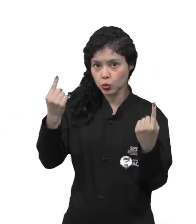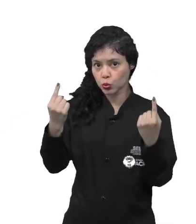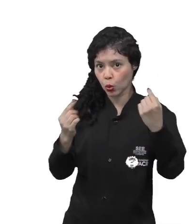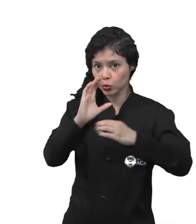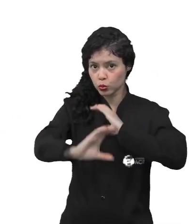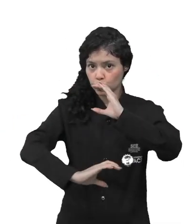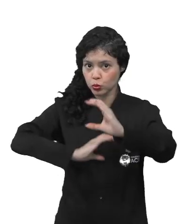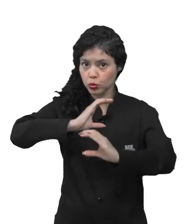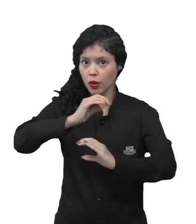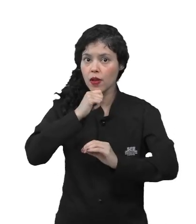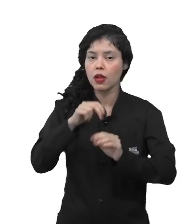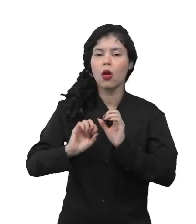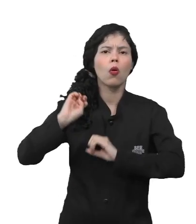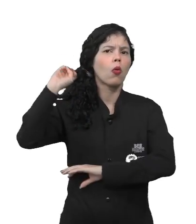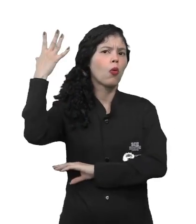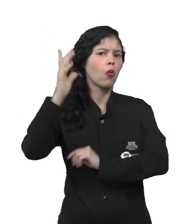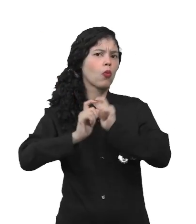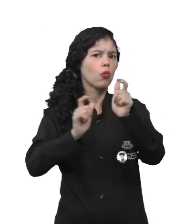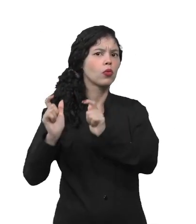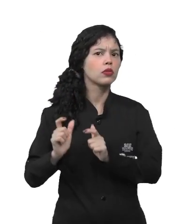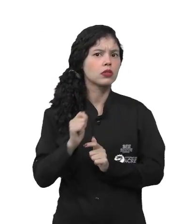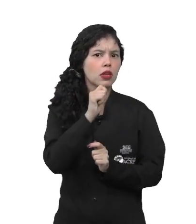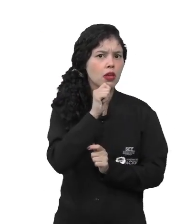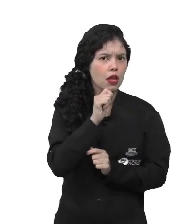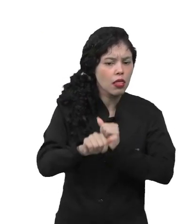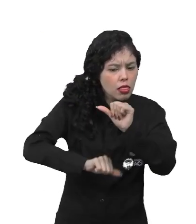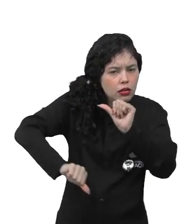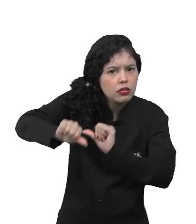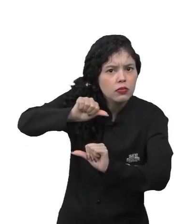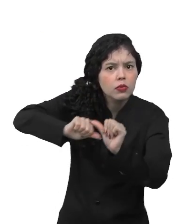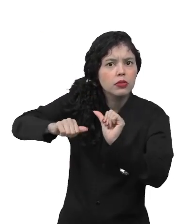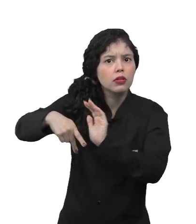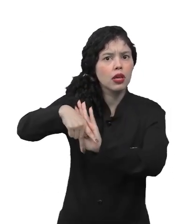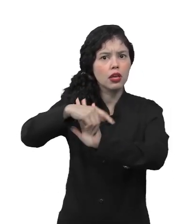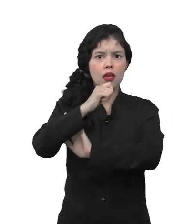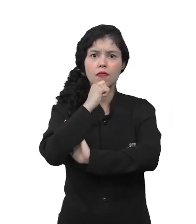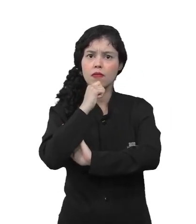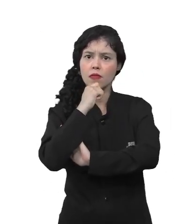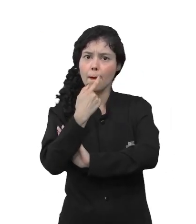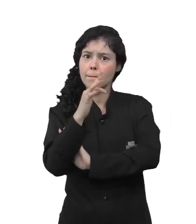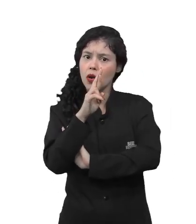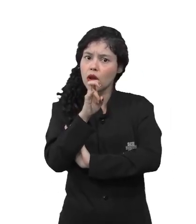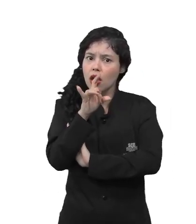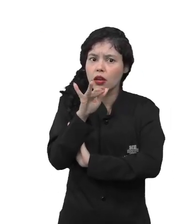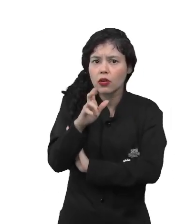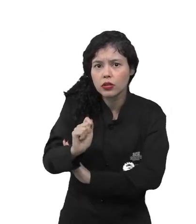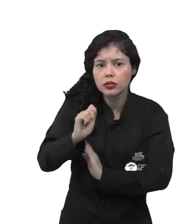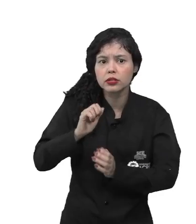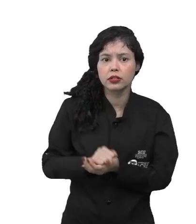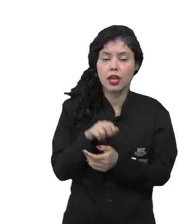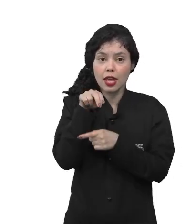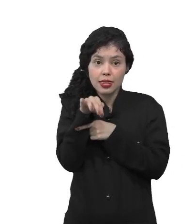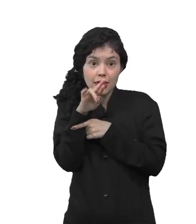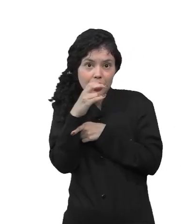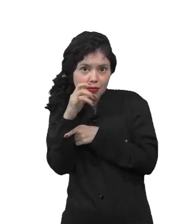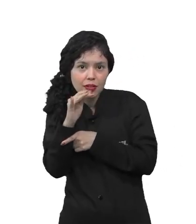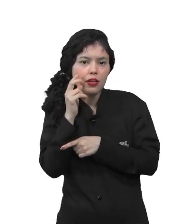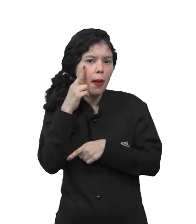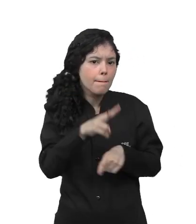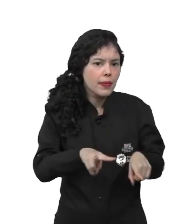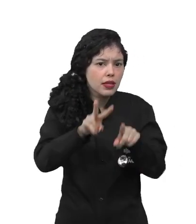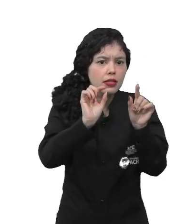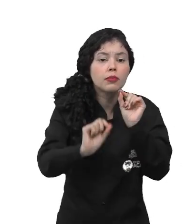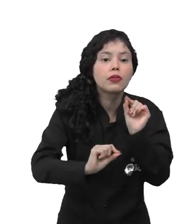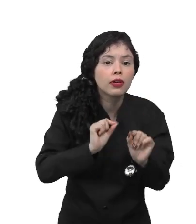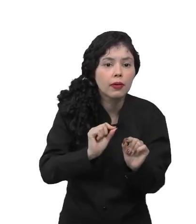onde acontece essa transformação das procariontes nitrificantes. E eu observo